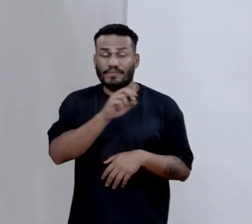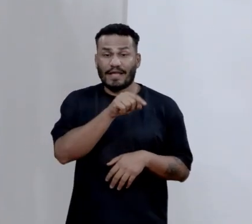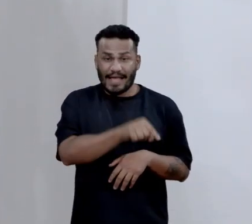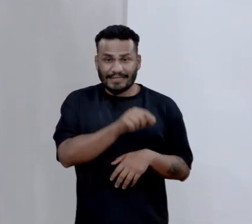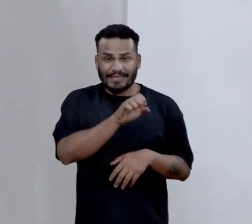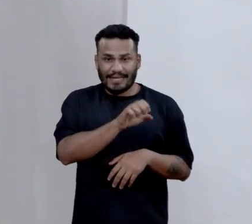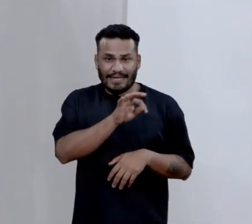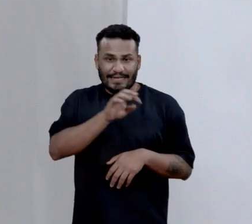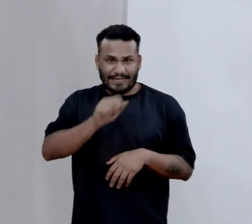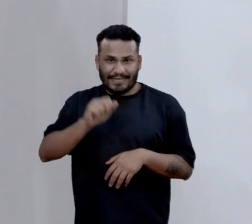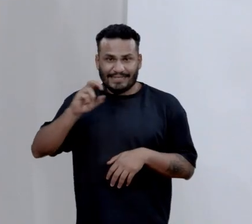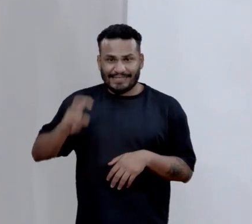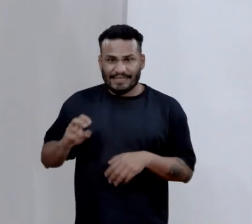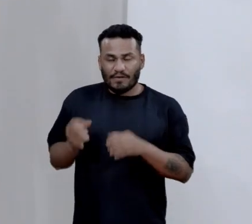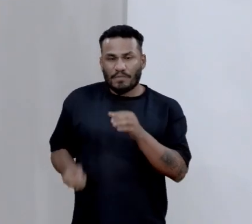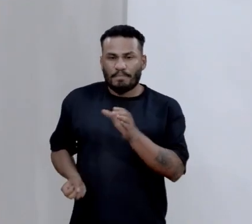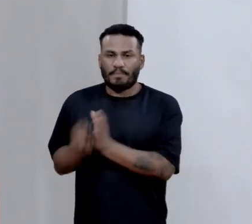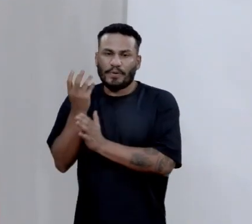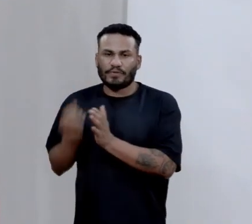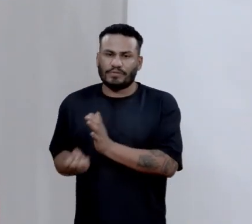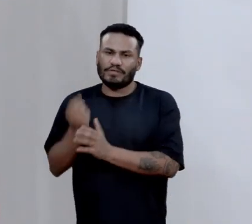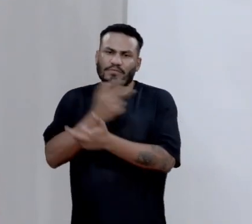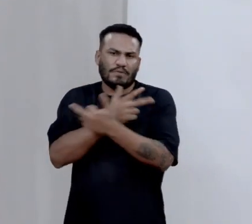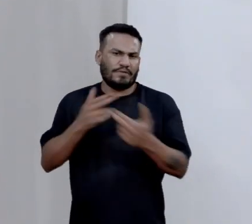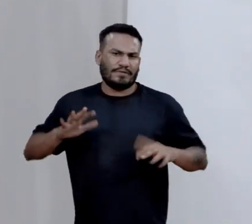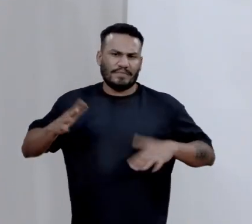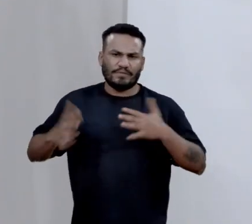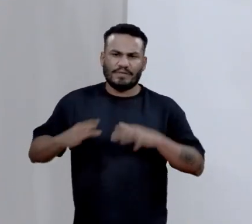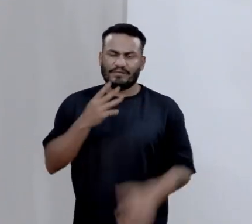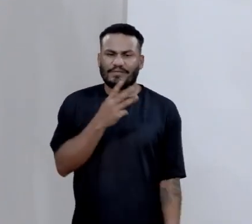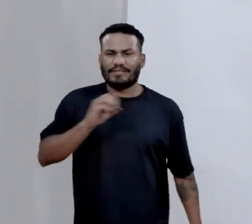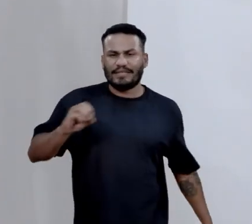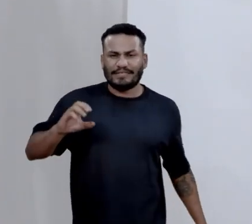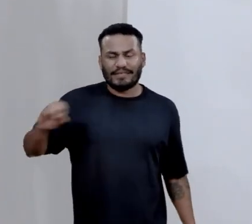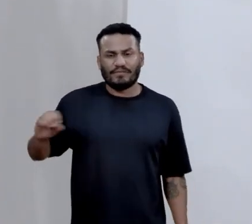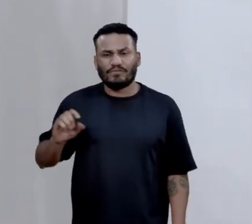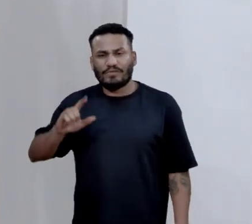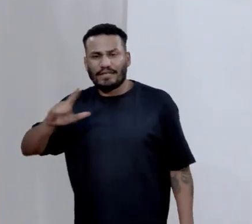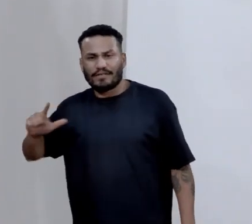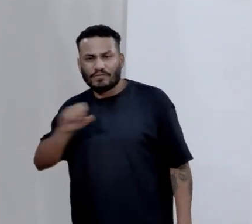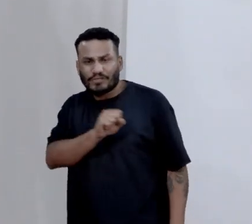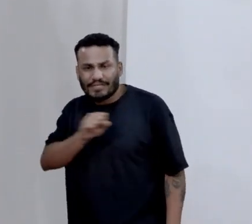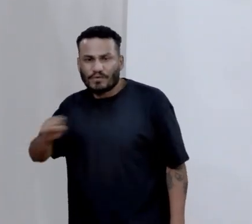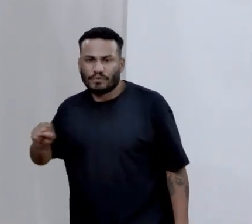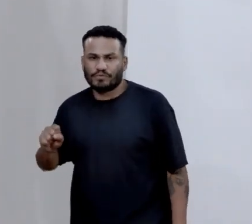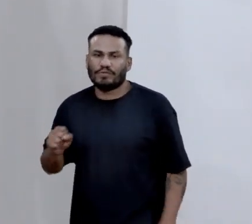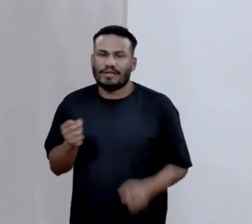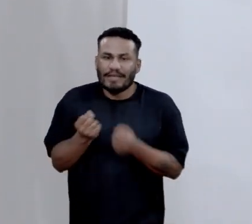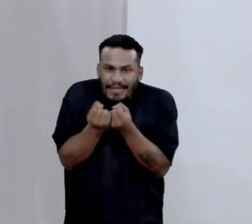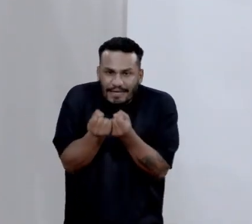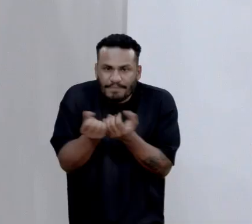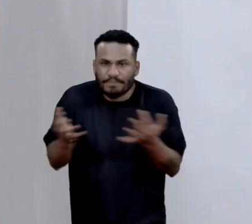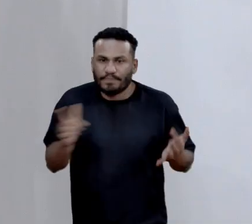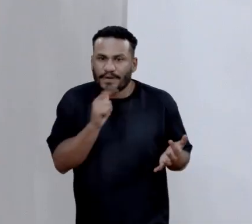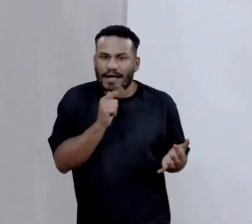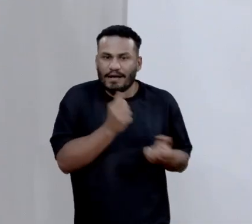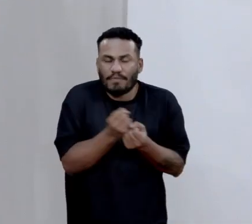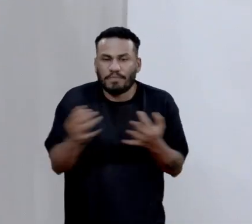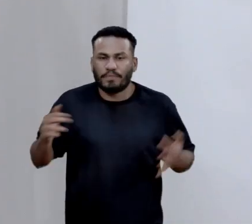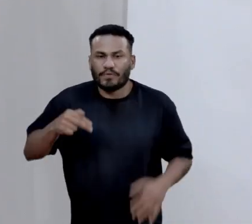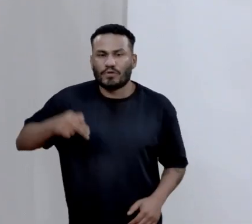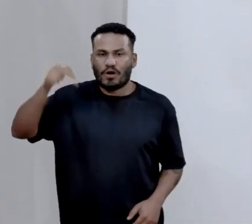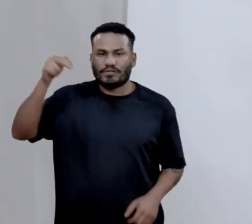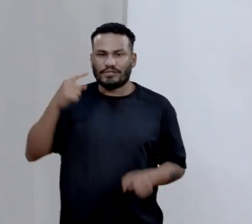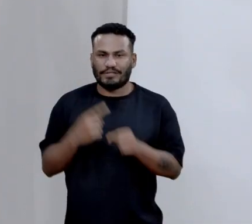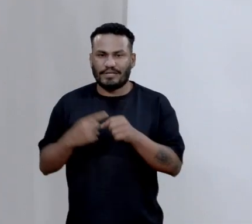ETA que vai produzir algo em torno de 300 litros por segundo e vai abastecer a região